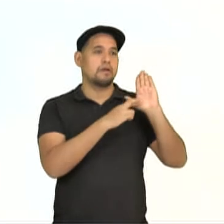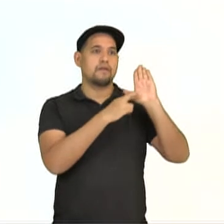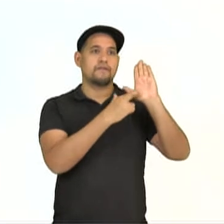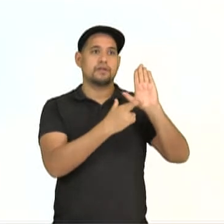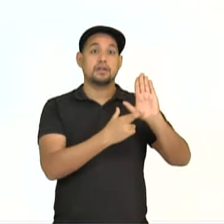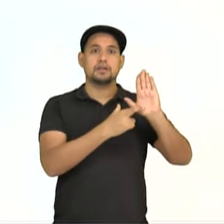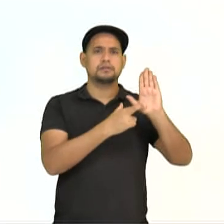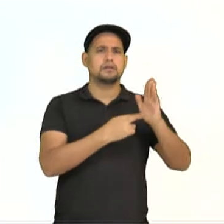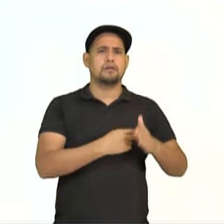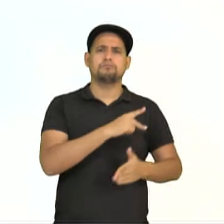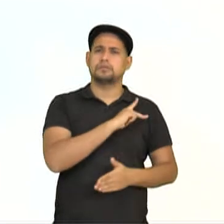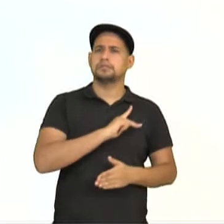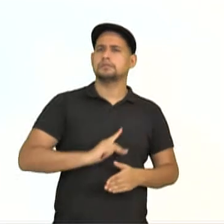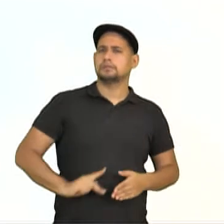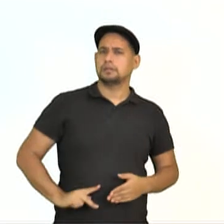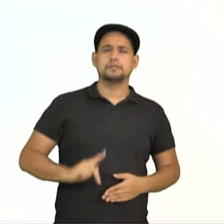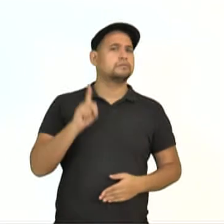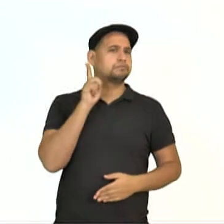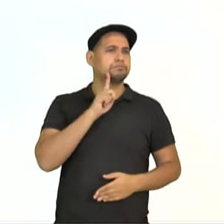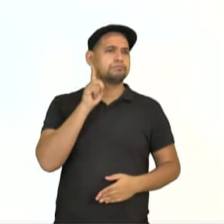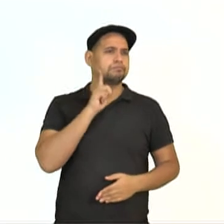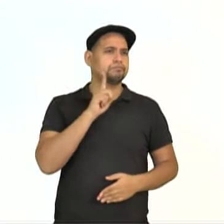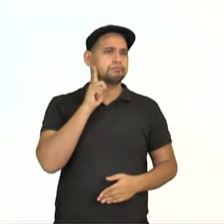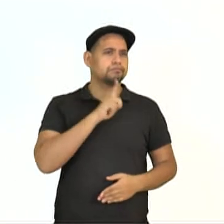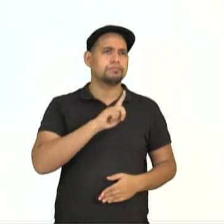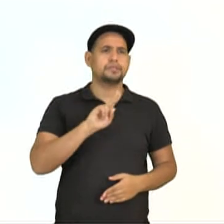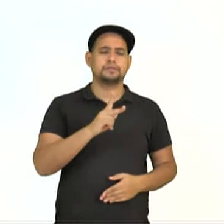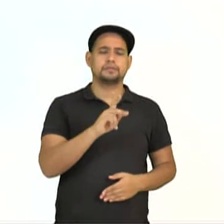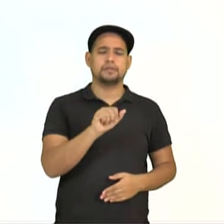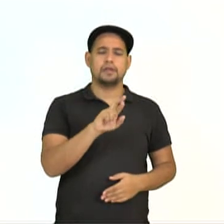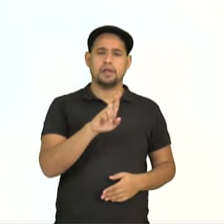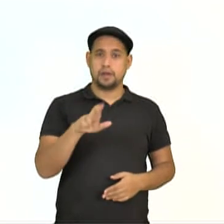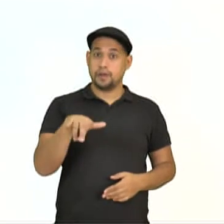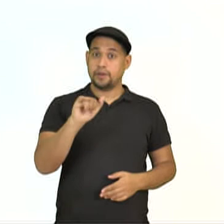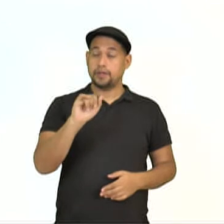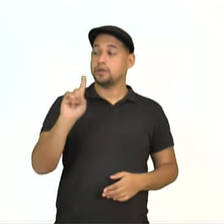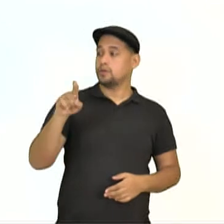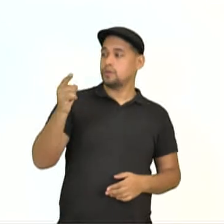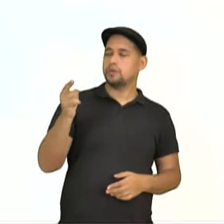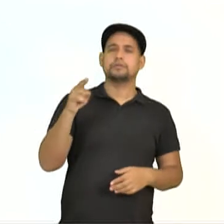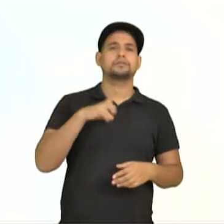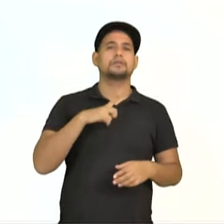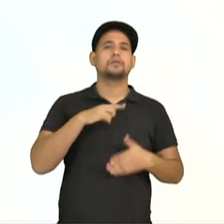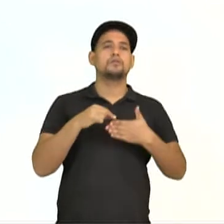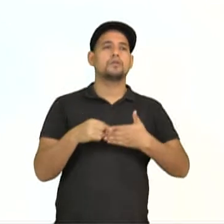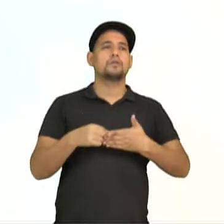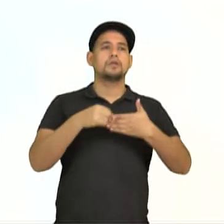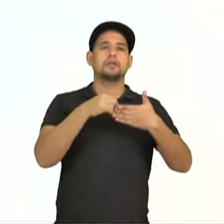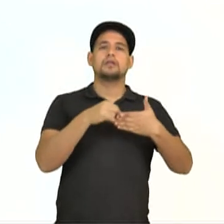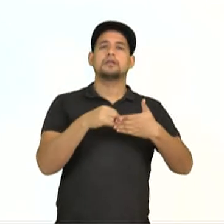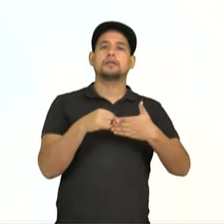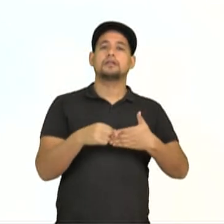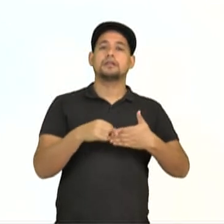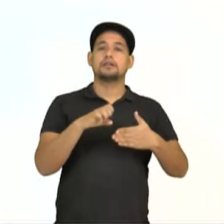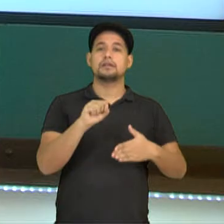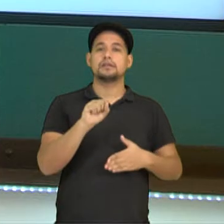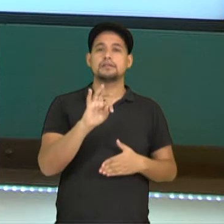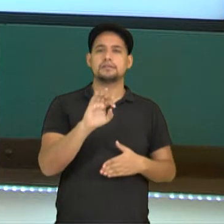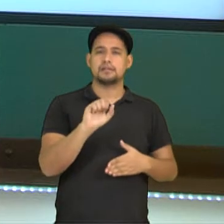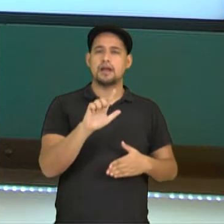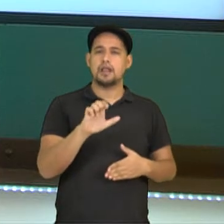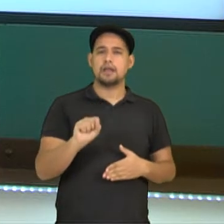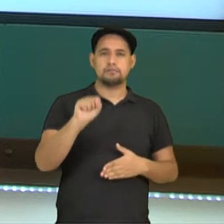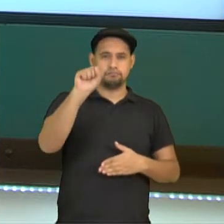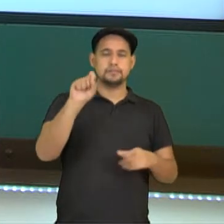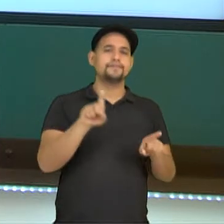ao presidente dos Estados Unidos, à época o Harry Truman, do lado direito da tela, o líder Joseph Stalin da União